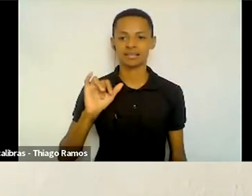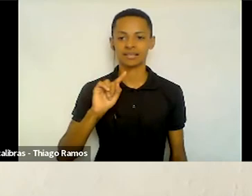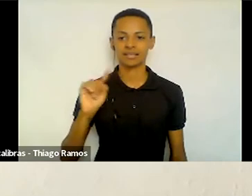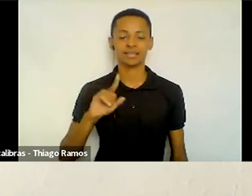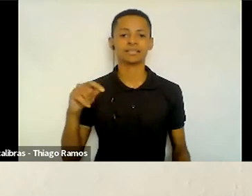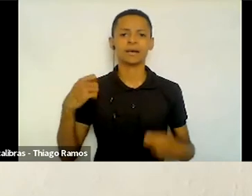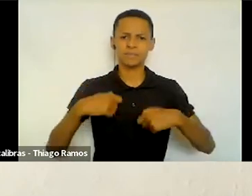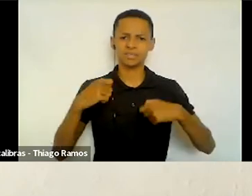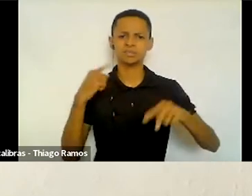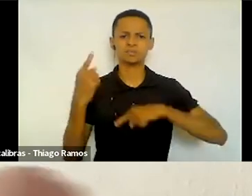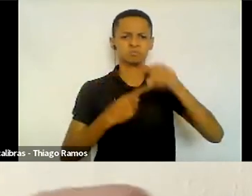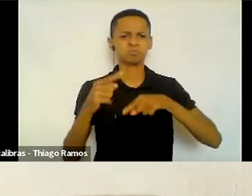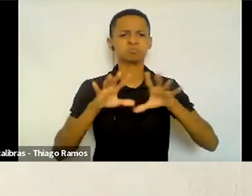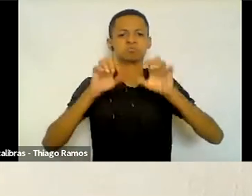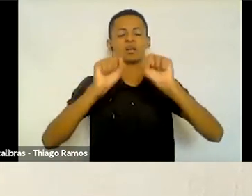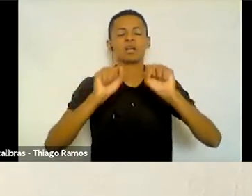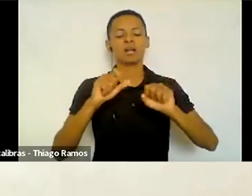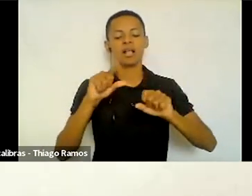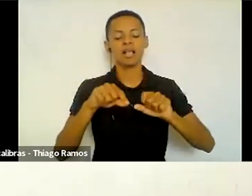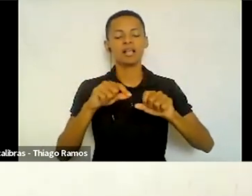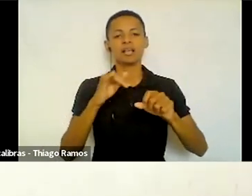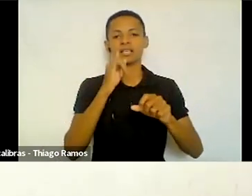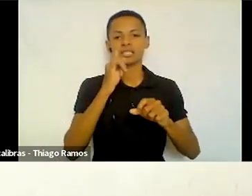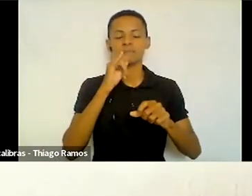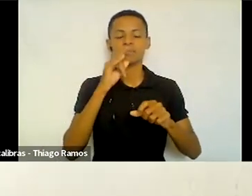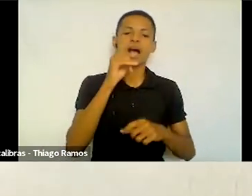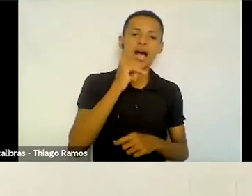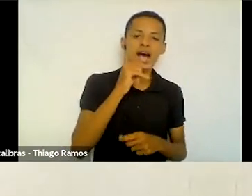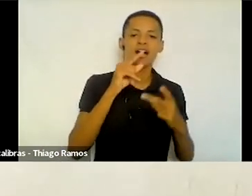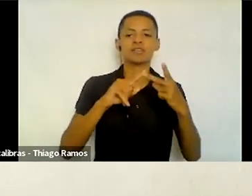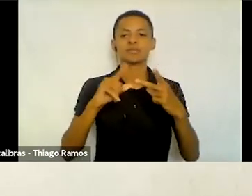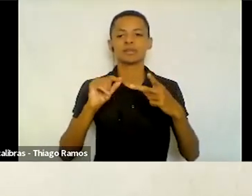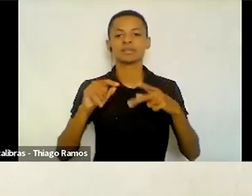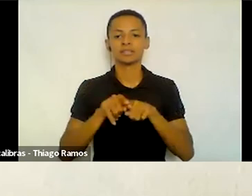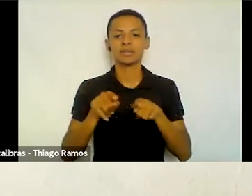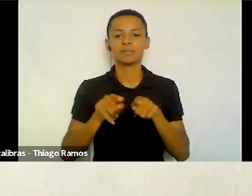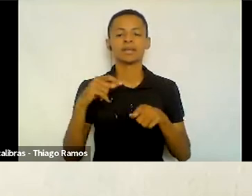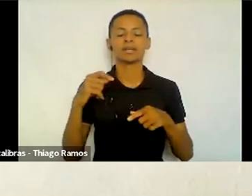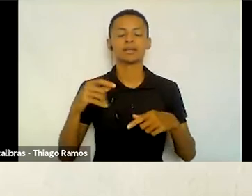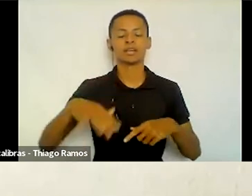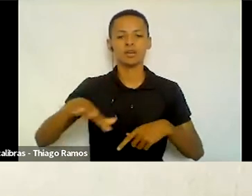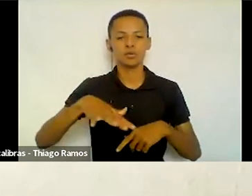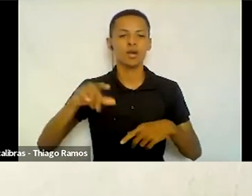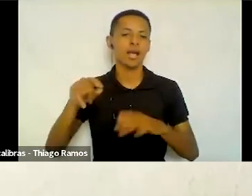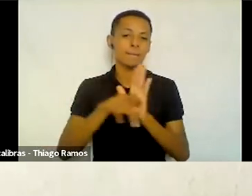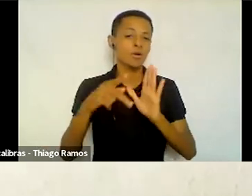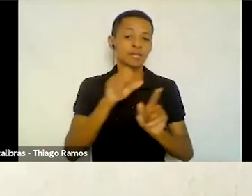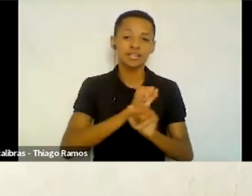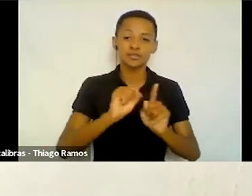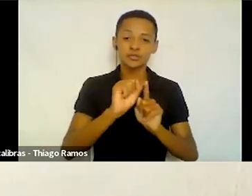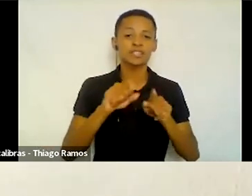à habitação, à água, considerar que a favela é parte da cidade, considerar que o território quilombola, indígena, é parte